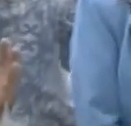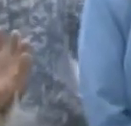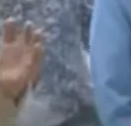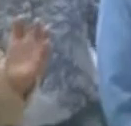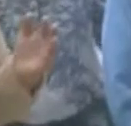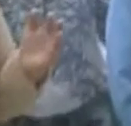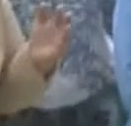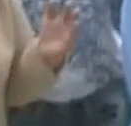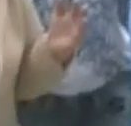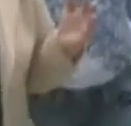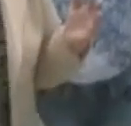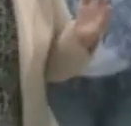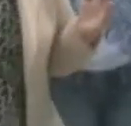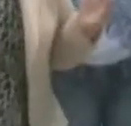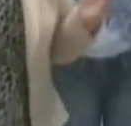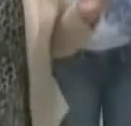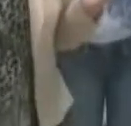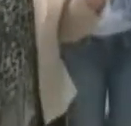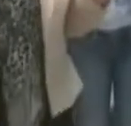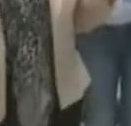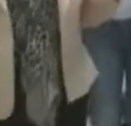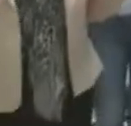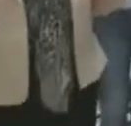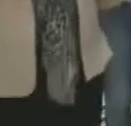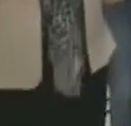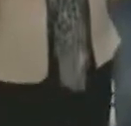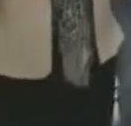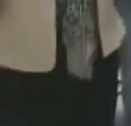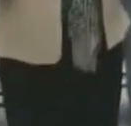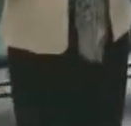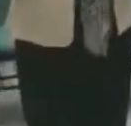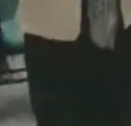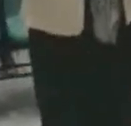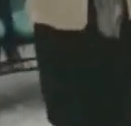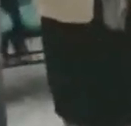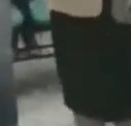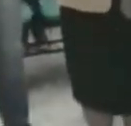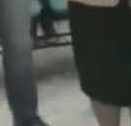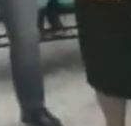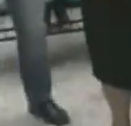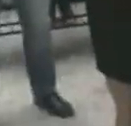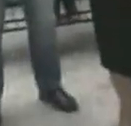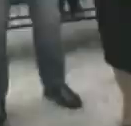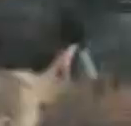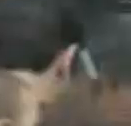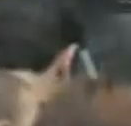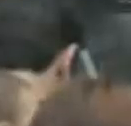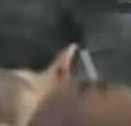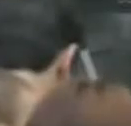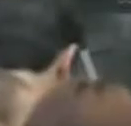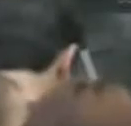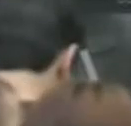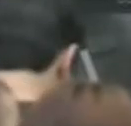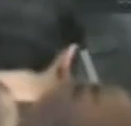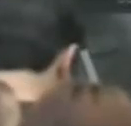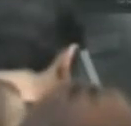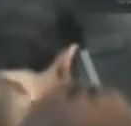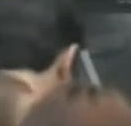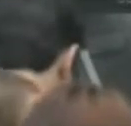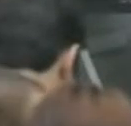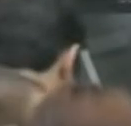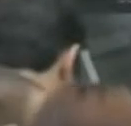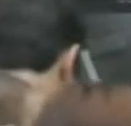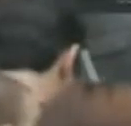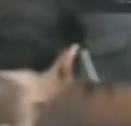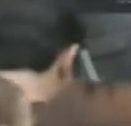Jesus tem cuidado com seus filhos ter cuidado do teu lar quer cuidar do teu casamento é cuidar do teu emprego